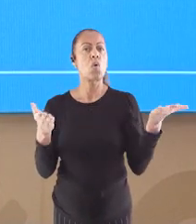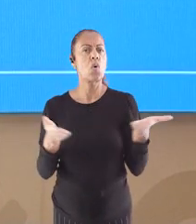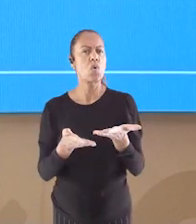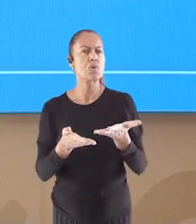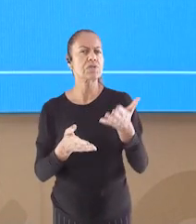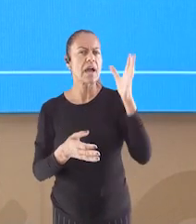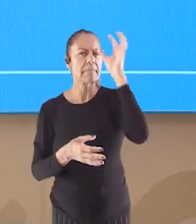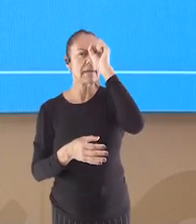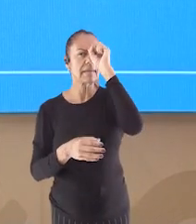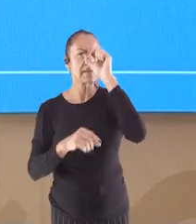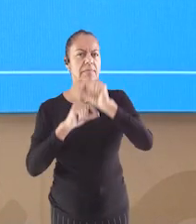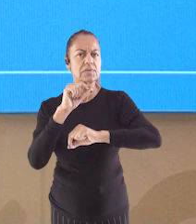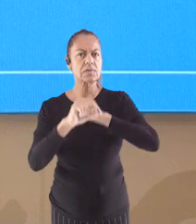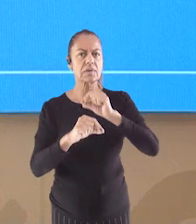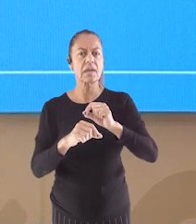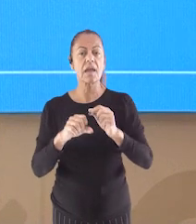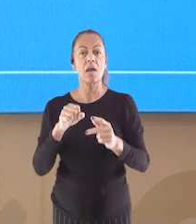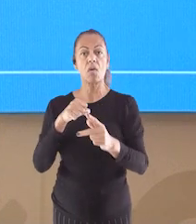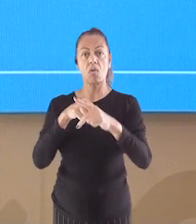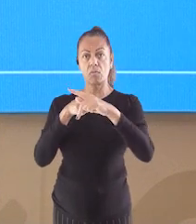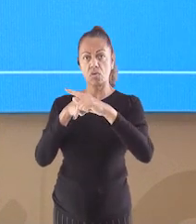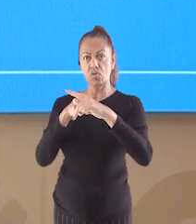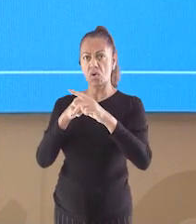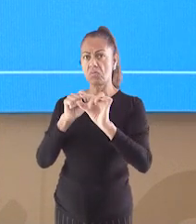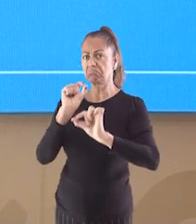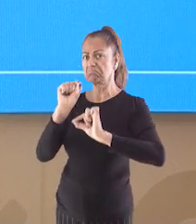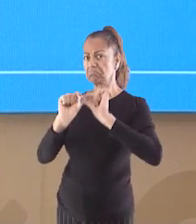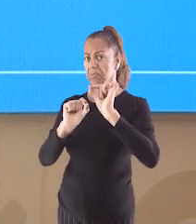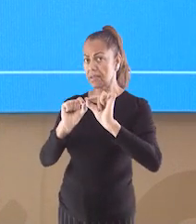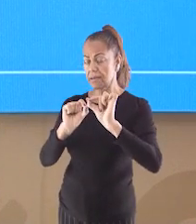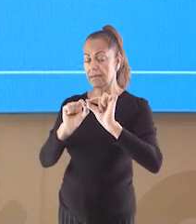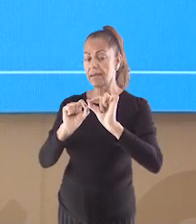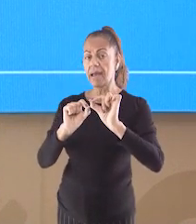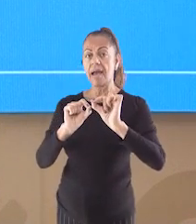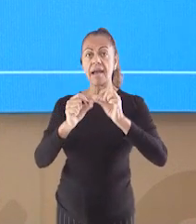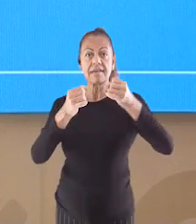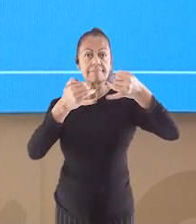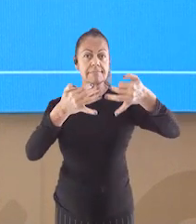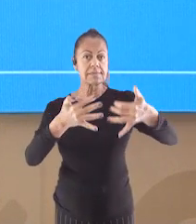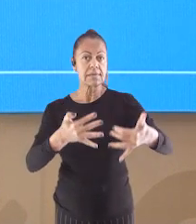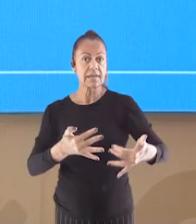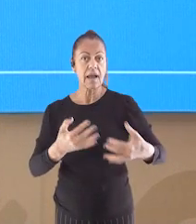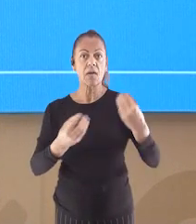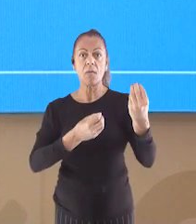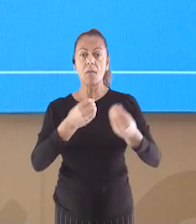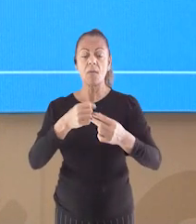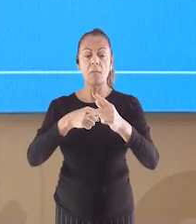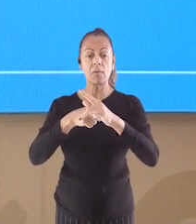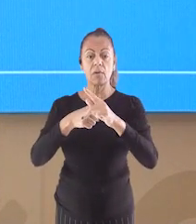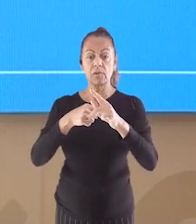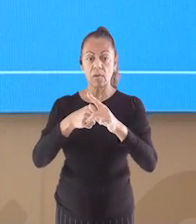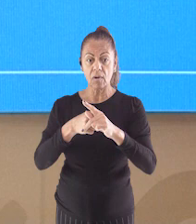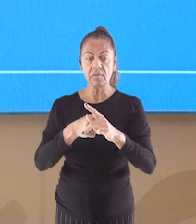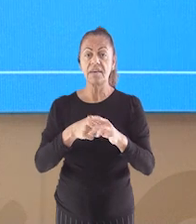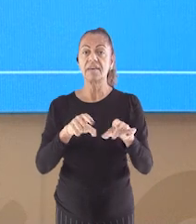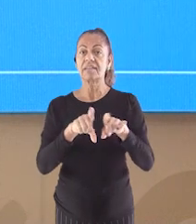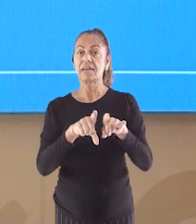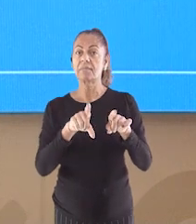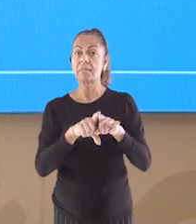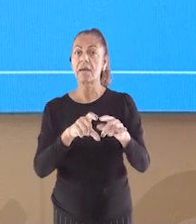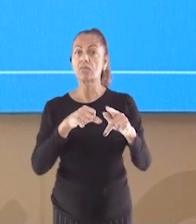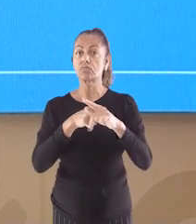Nessa aula, aprendemos o que são pronomes, a definição de pronomes oblíquos, átonos. Aprendemos